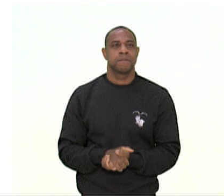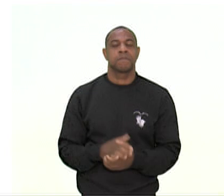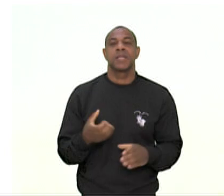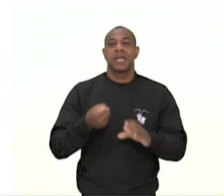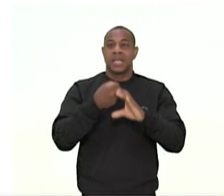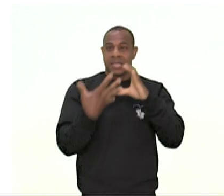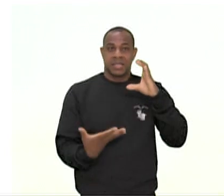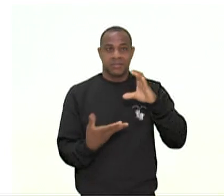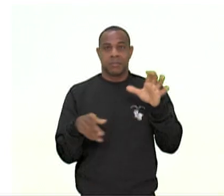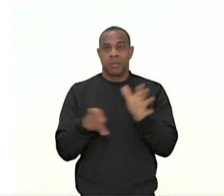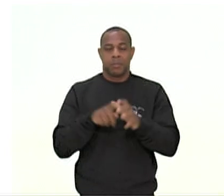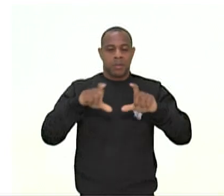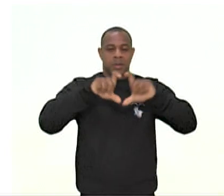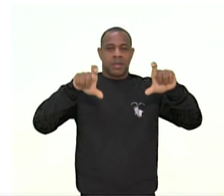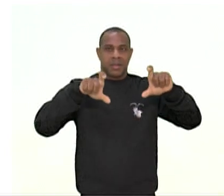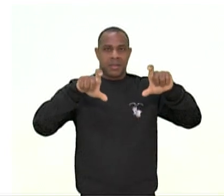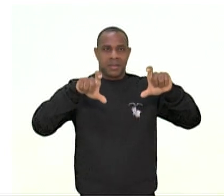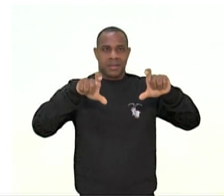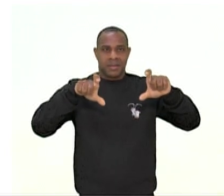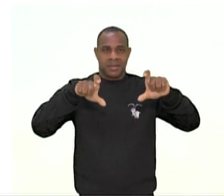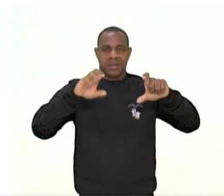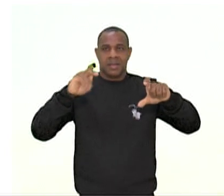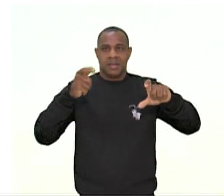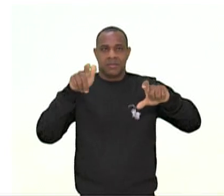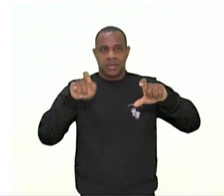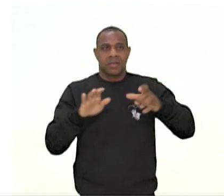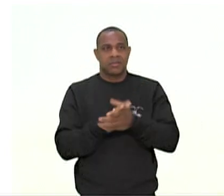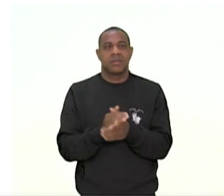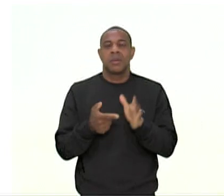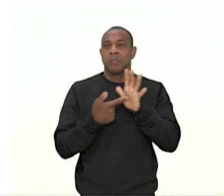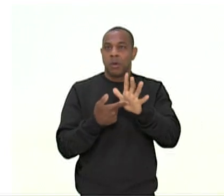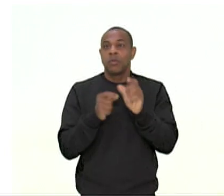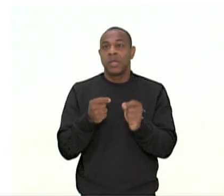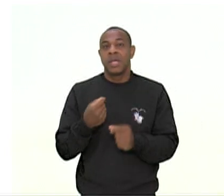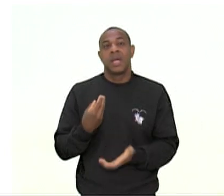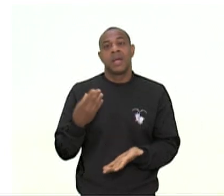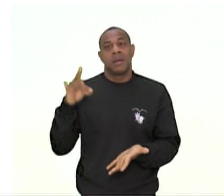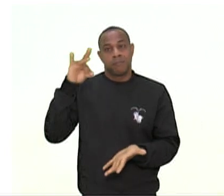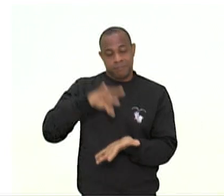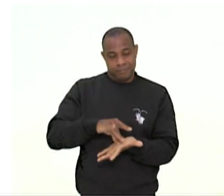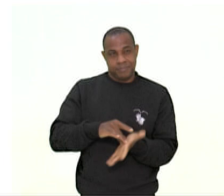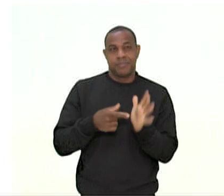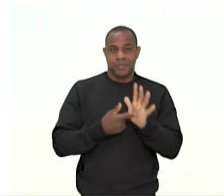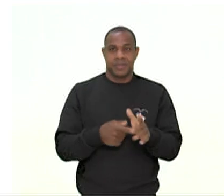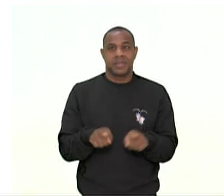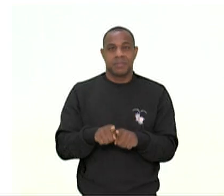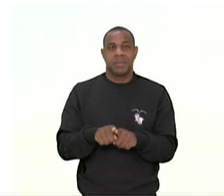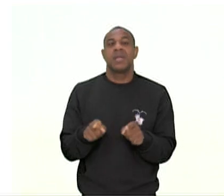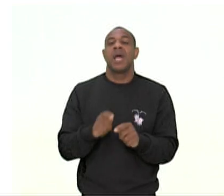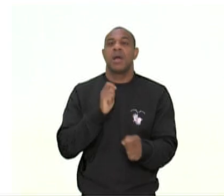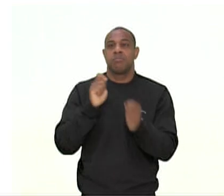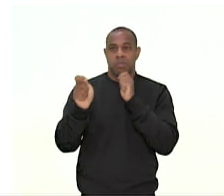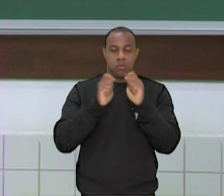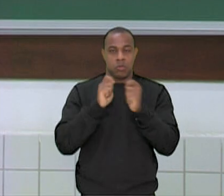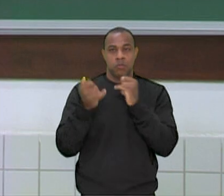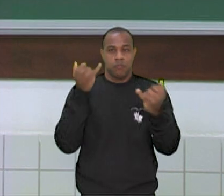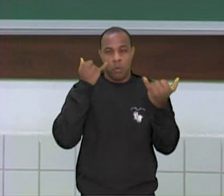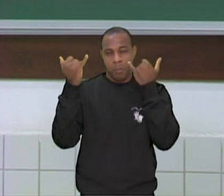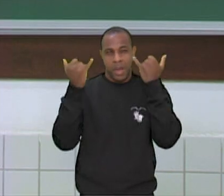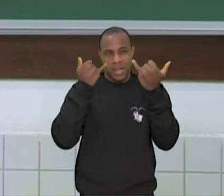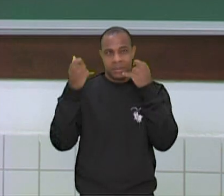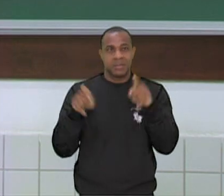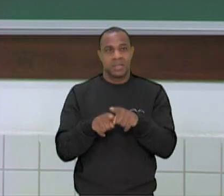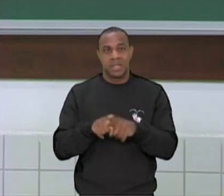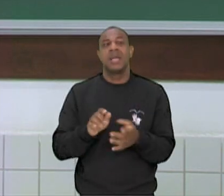Características, então. Ela retrata a atualidade. Como eu disse para vocês, ela é vinculada a uma notícia, por isso ela tem um prazo